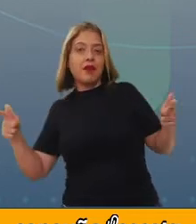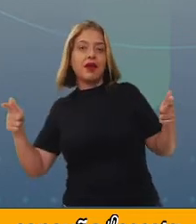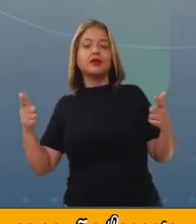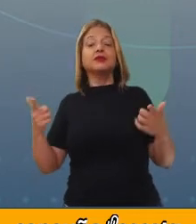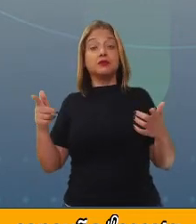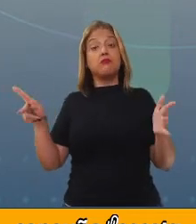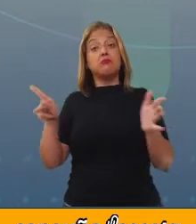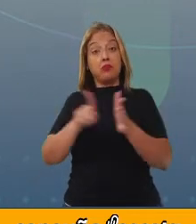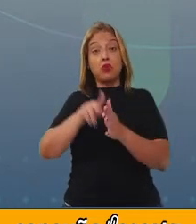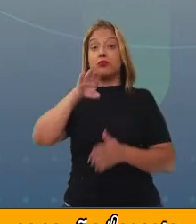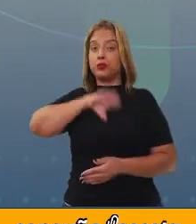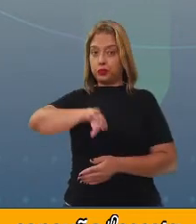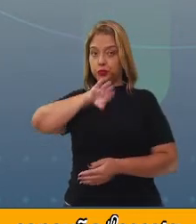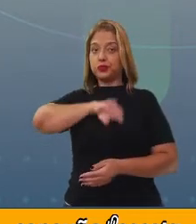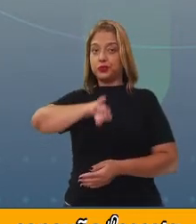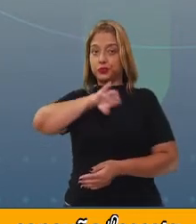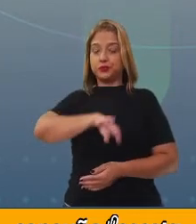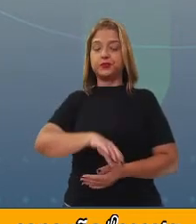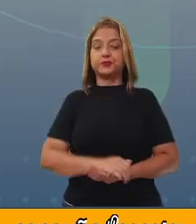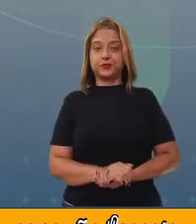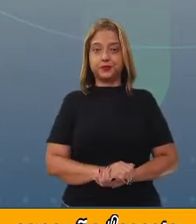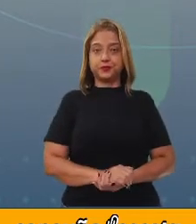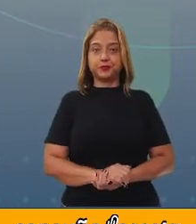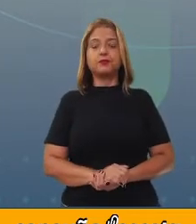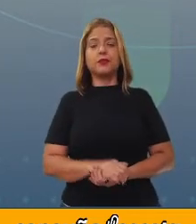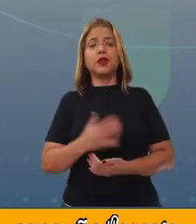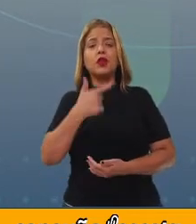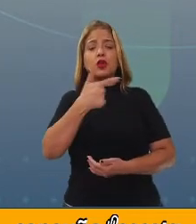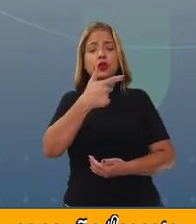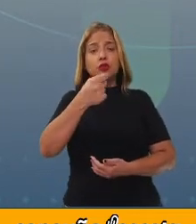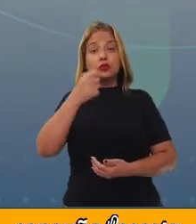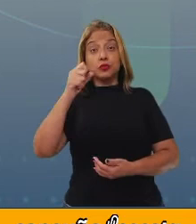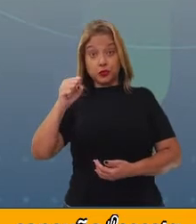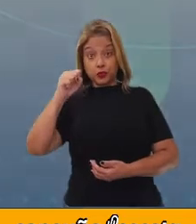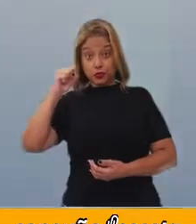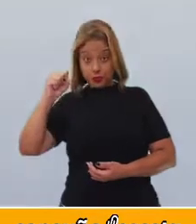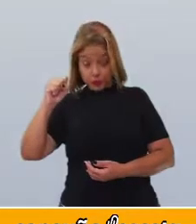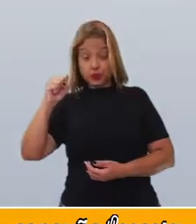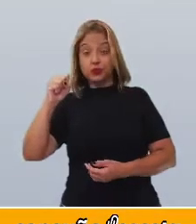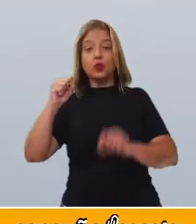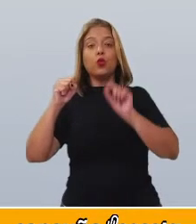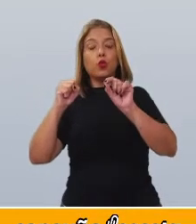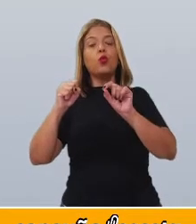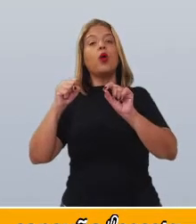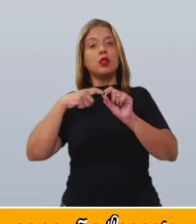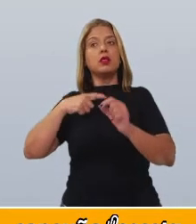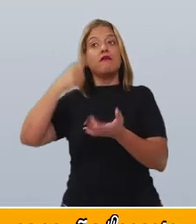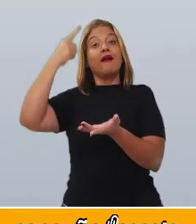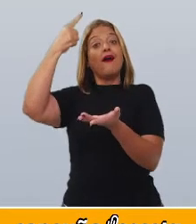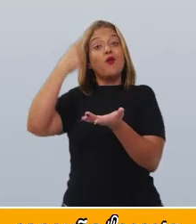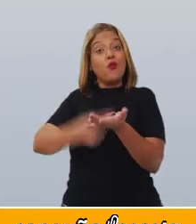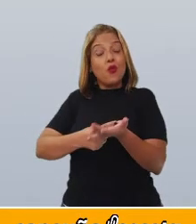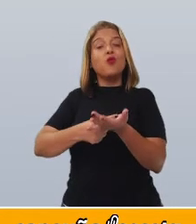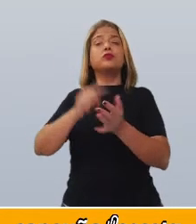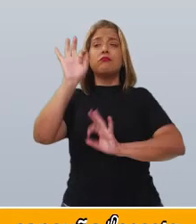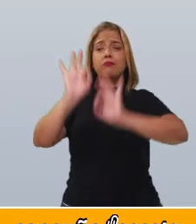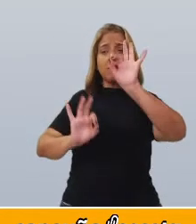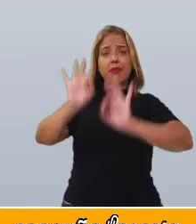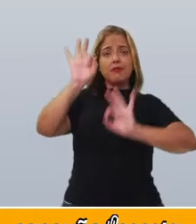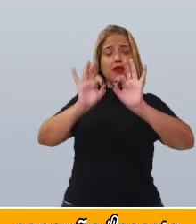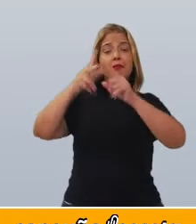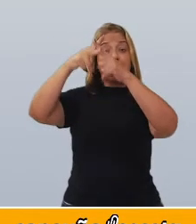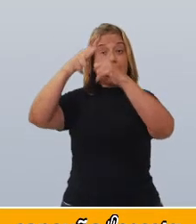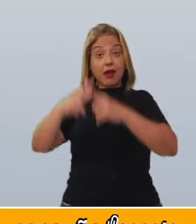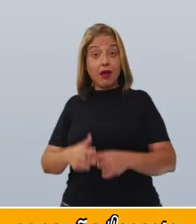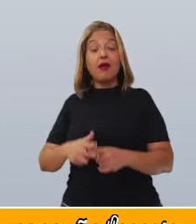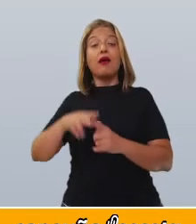da língua portuguesa. Então, em 2008, nós tivemos um último acordo ortográfico entre esses países